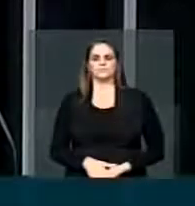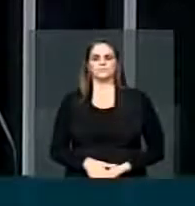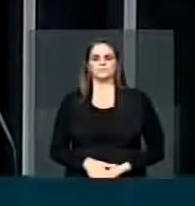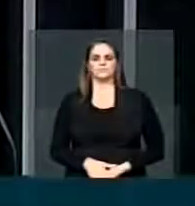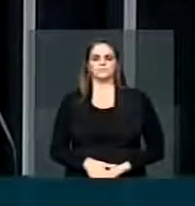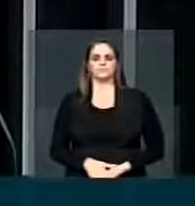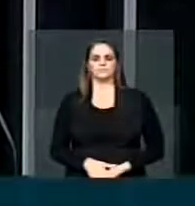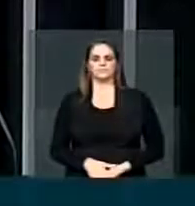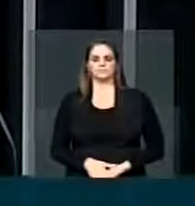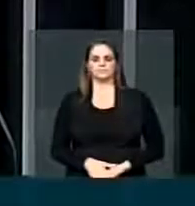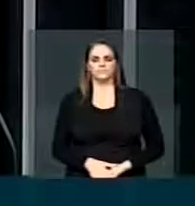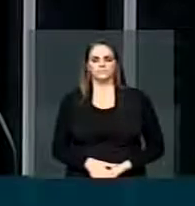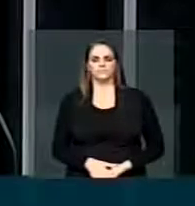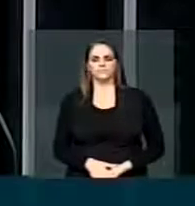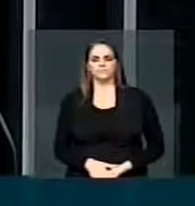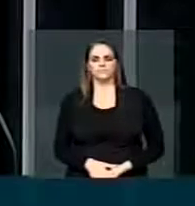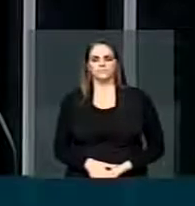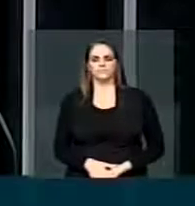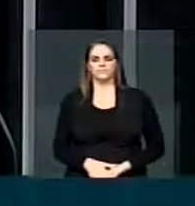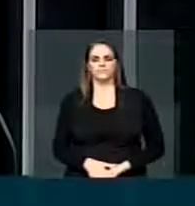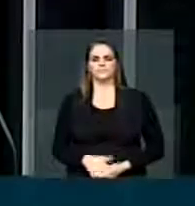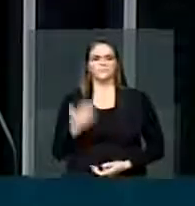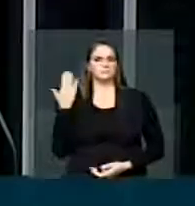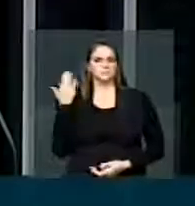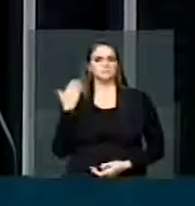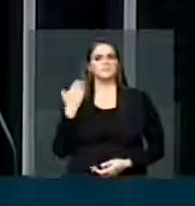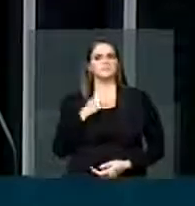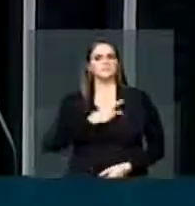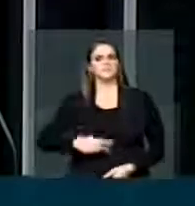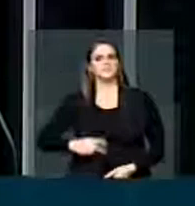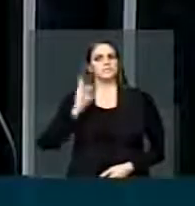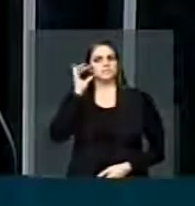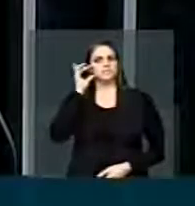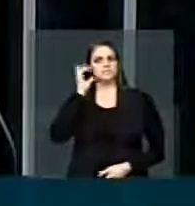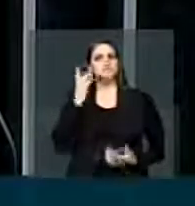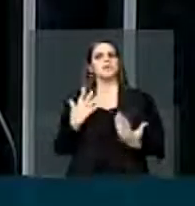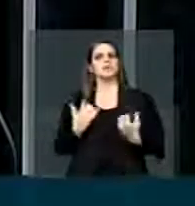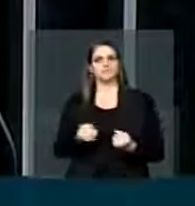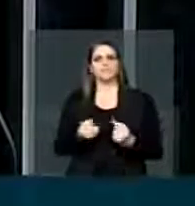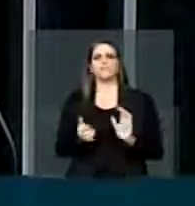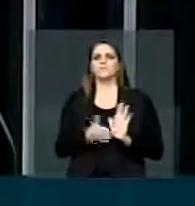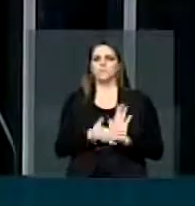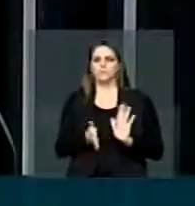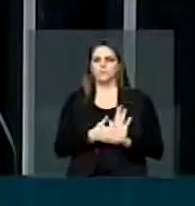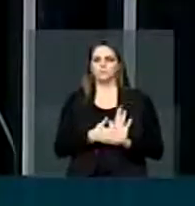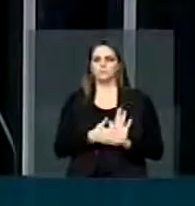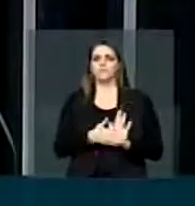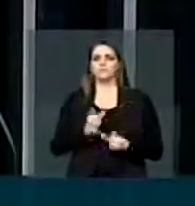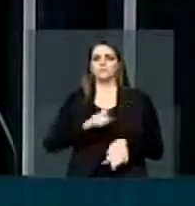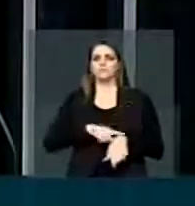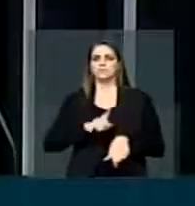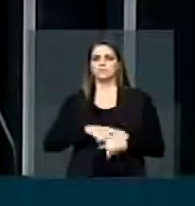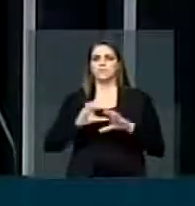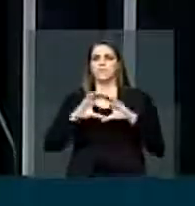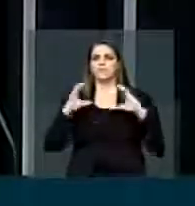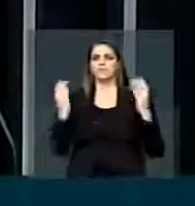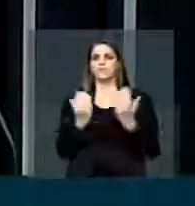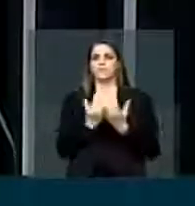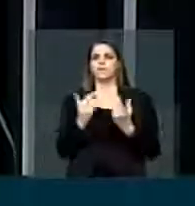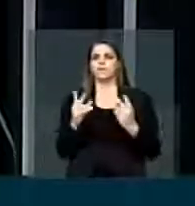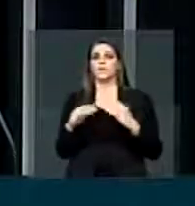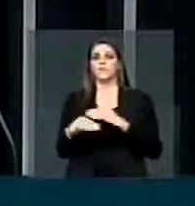foi assumida pelo nosso governo, pela presidenta Dilma, a partir da Conferência da Igualdade